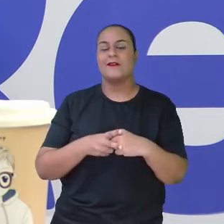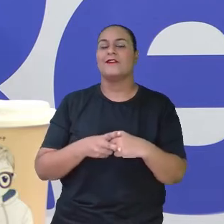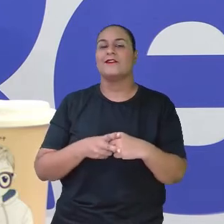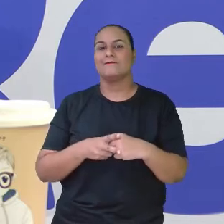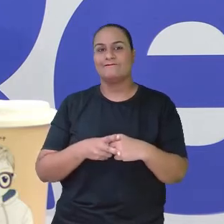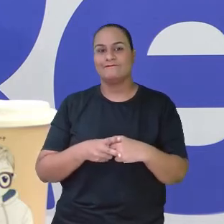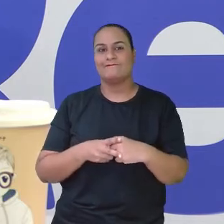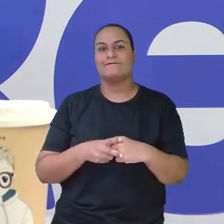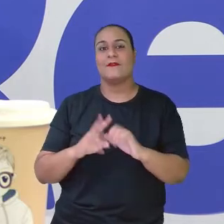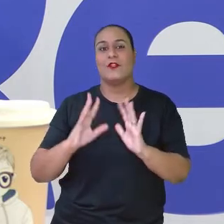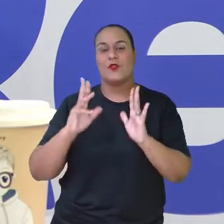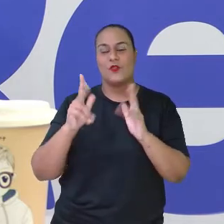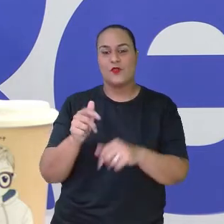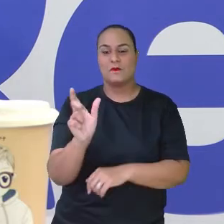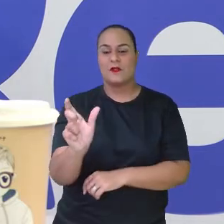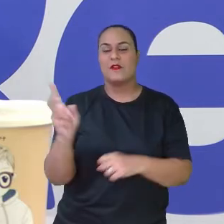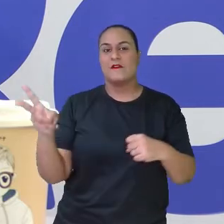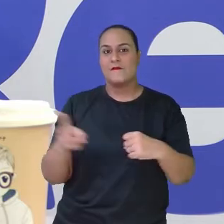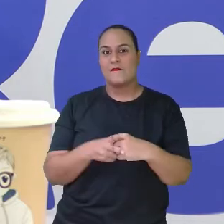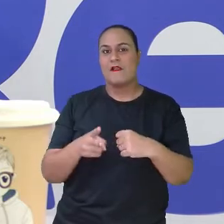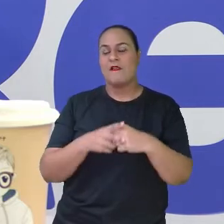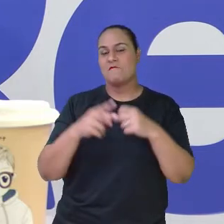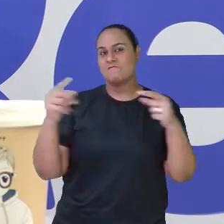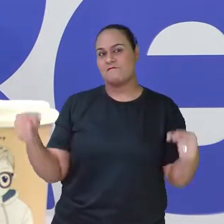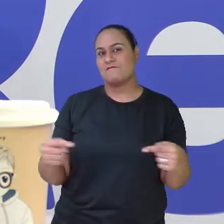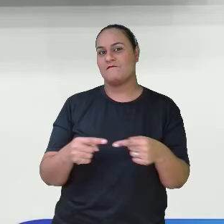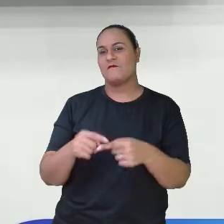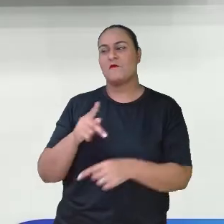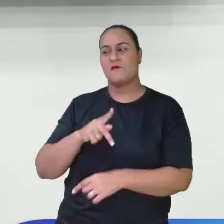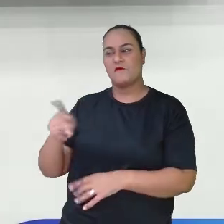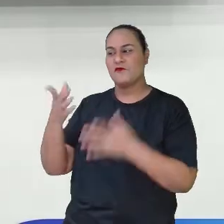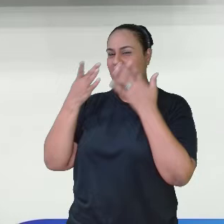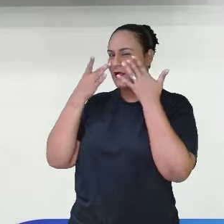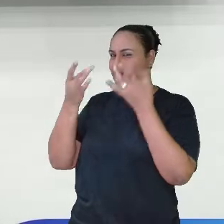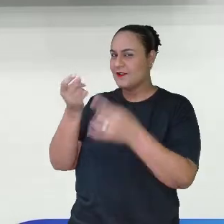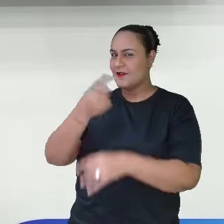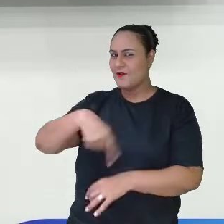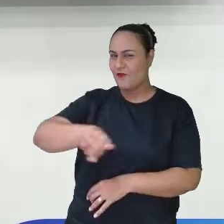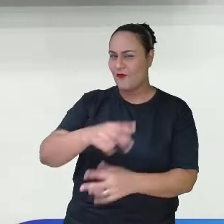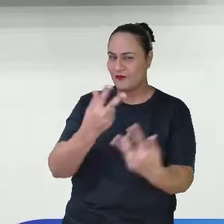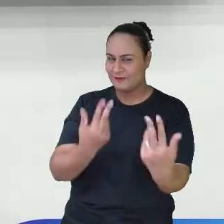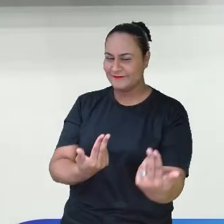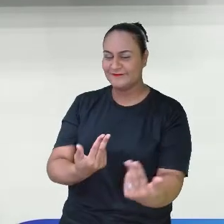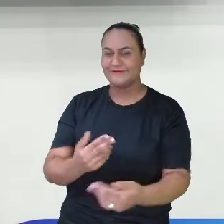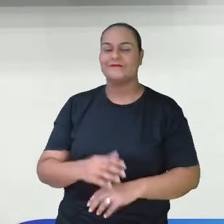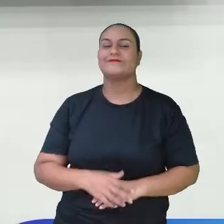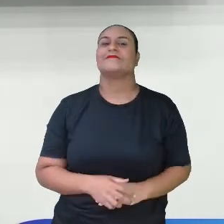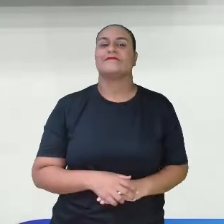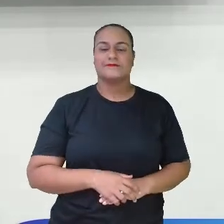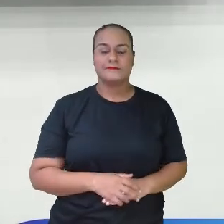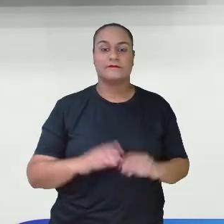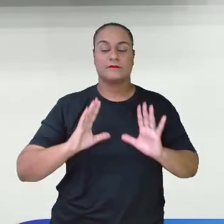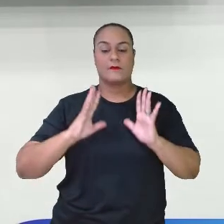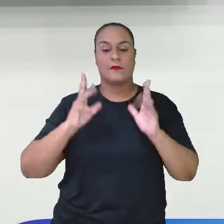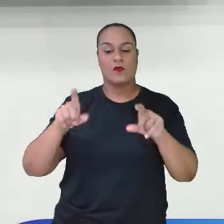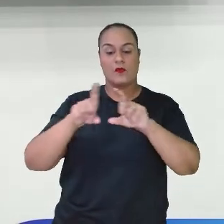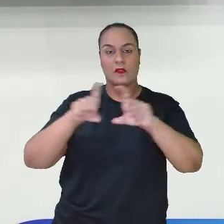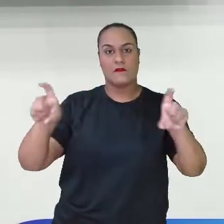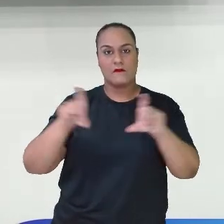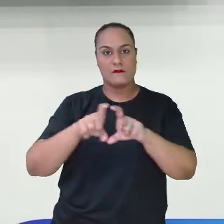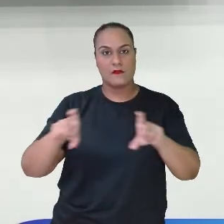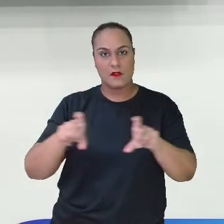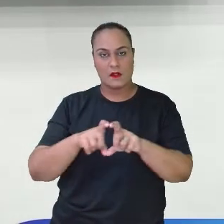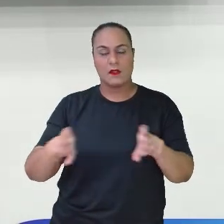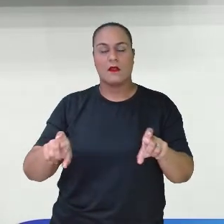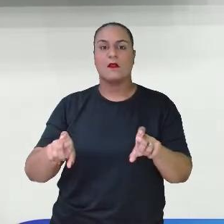São verbos. A professora está ligada igual a vocês, hein? Então, todas essas frases são verbos.